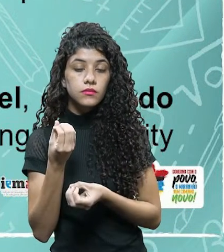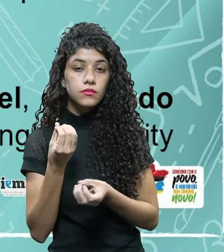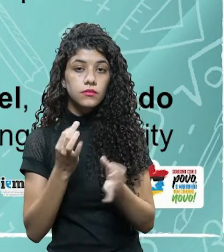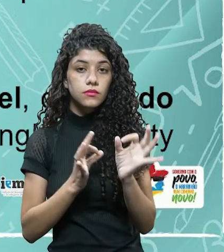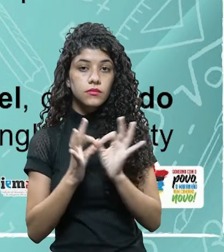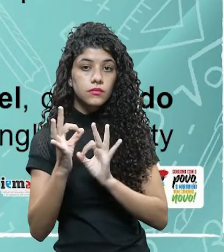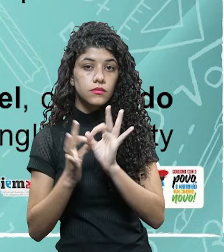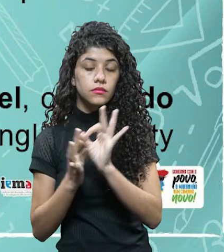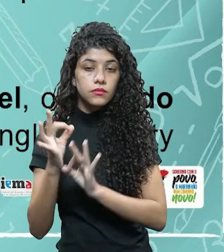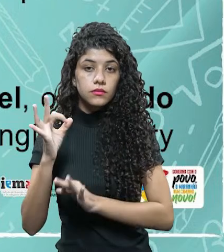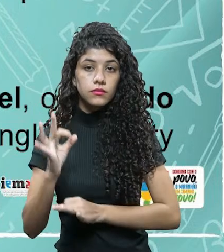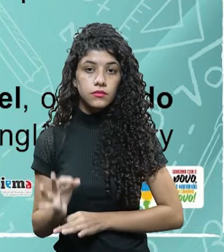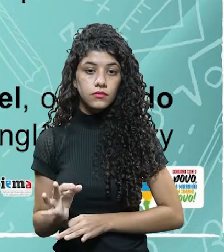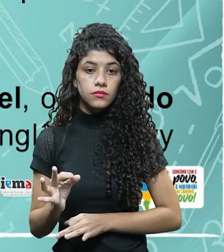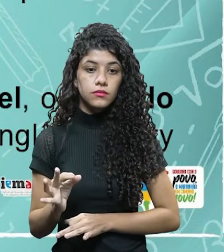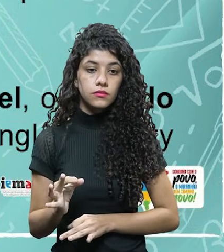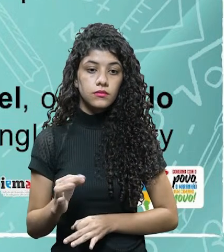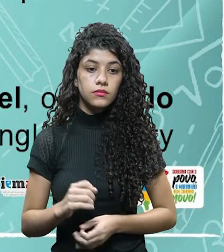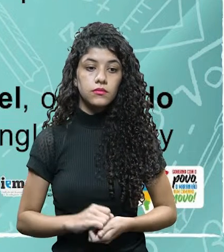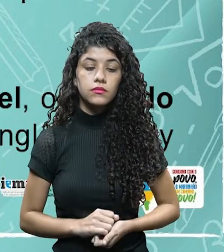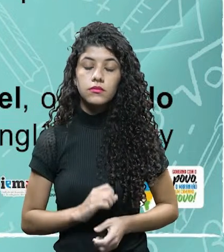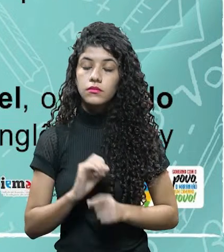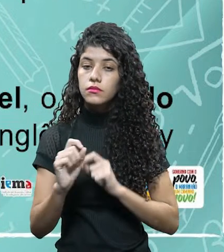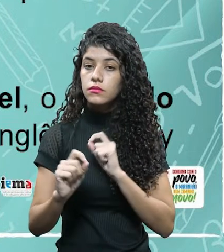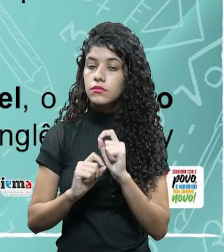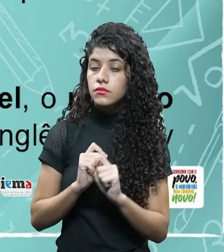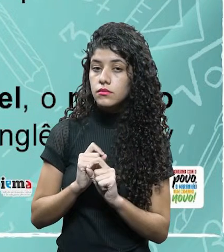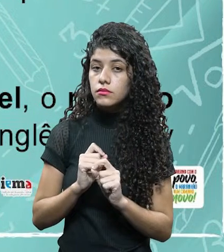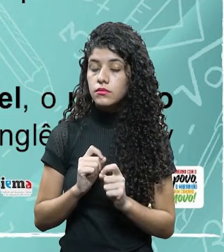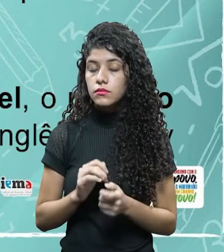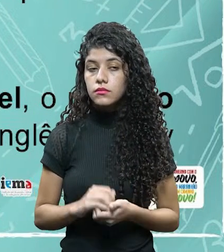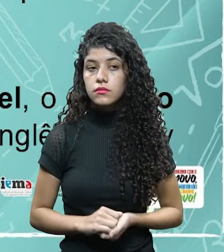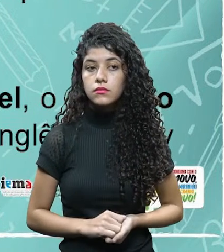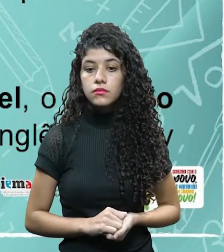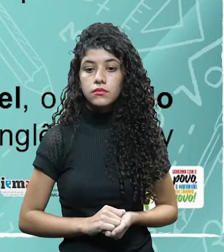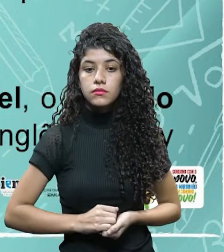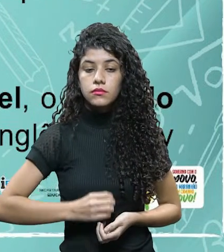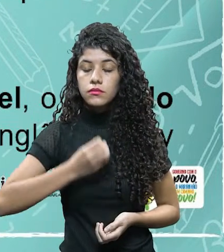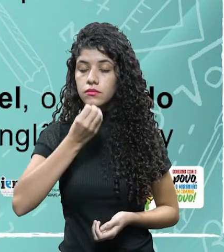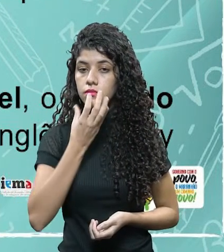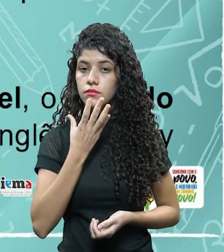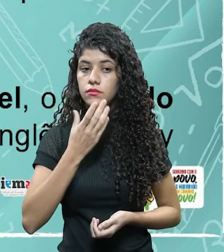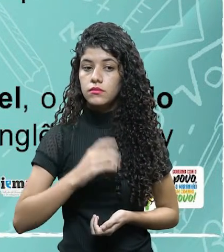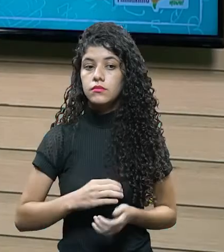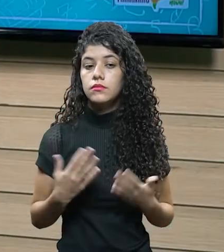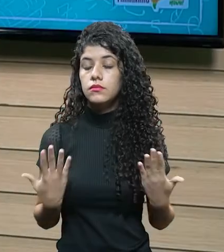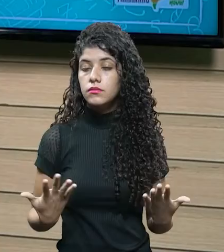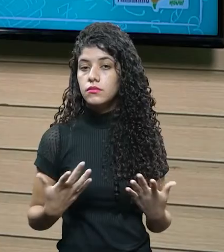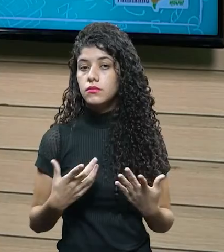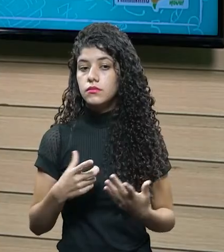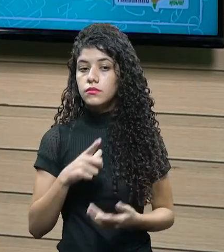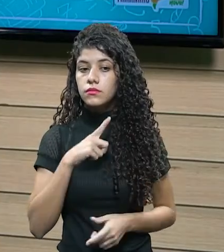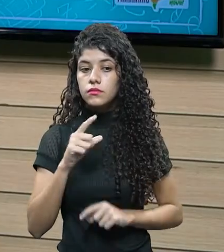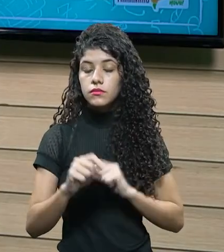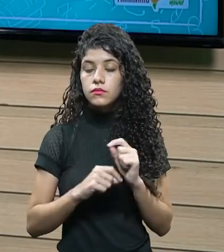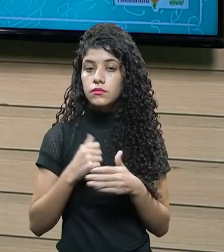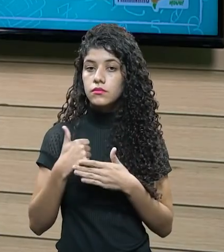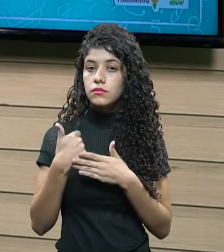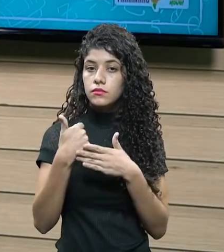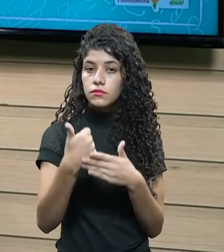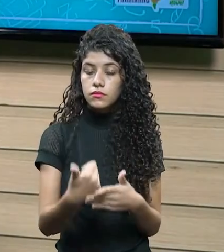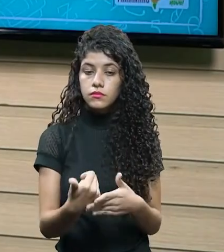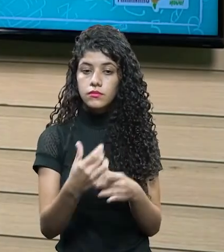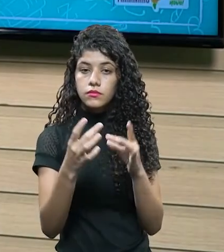como calcular e controlar corretamente essa arte que ia tomar um negócio rentável e lucrativo. Então, esses métodos são justamente